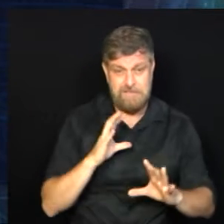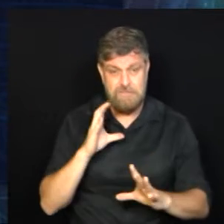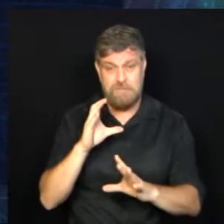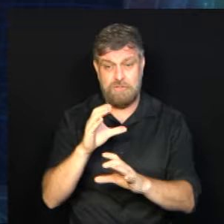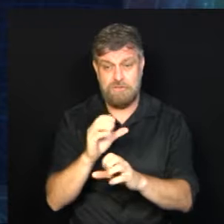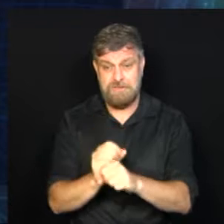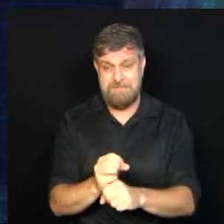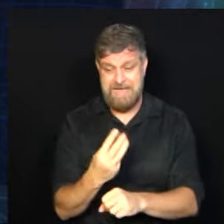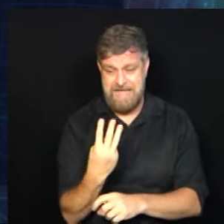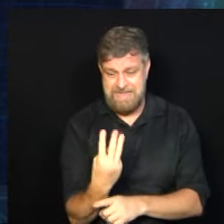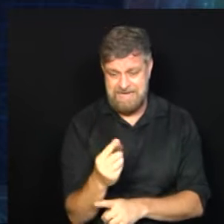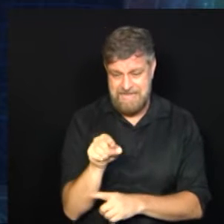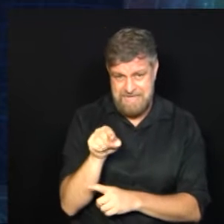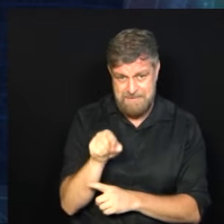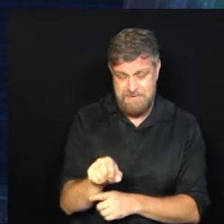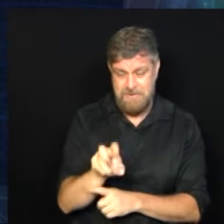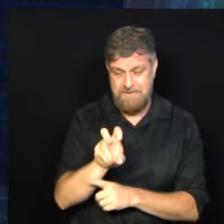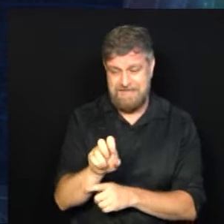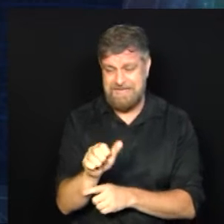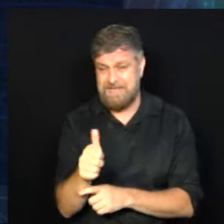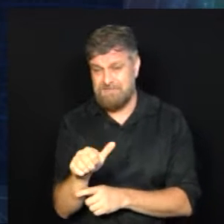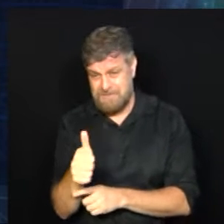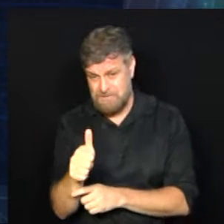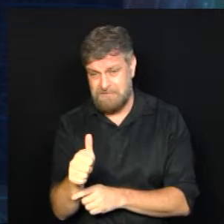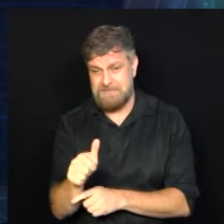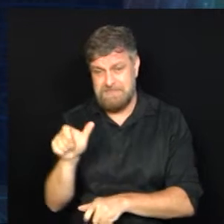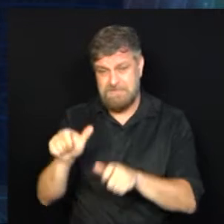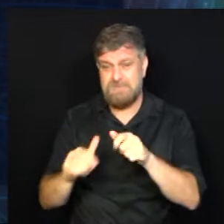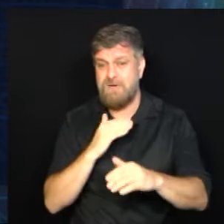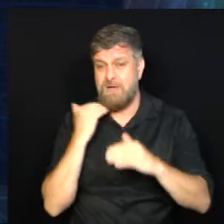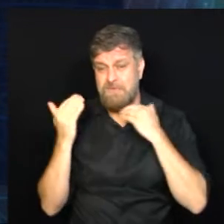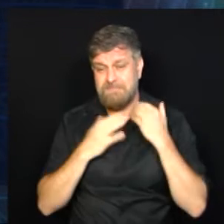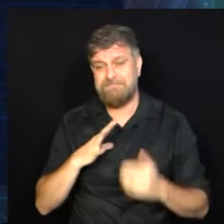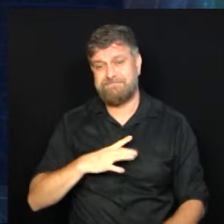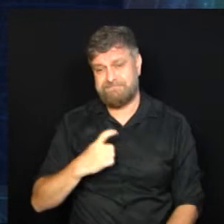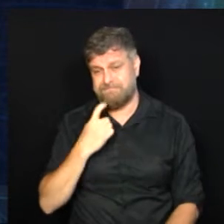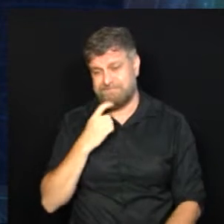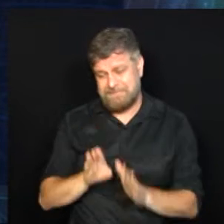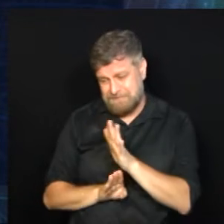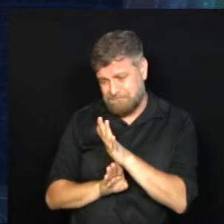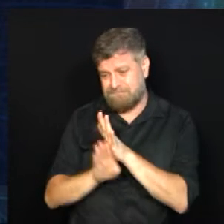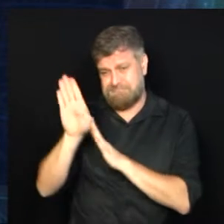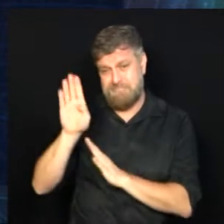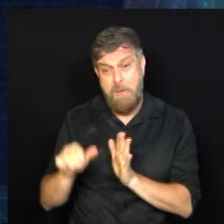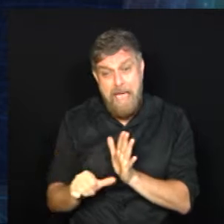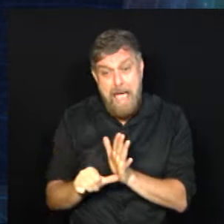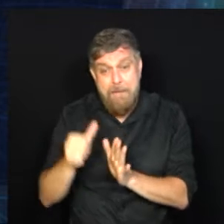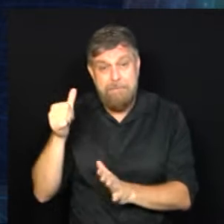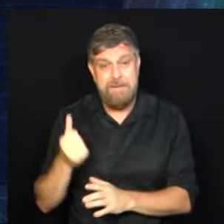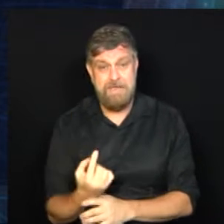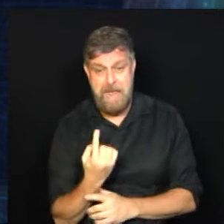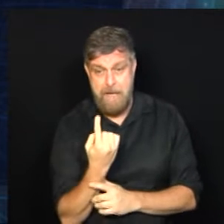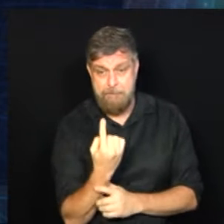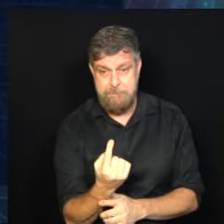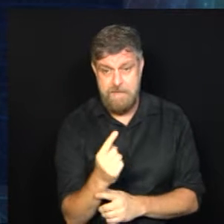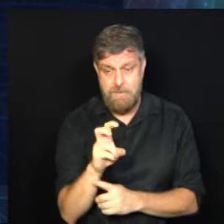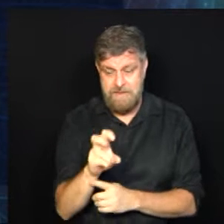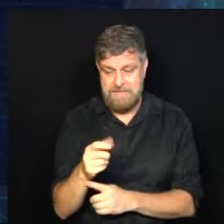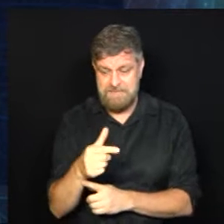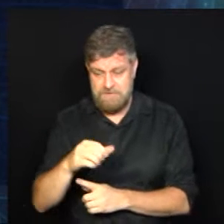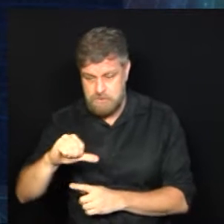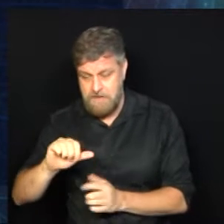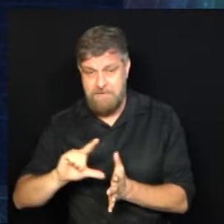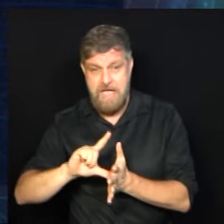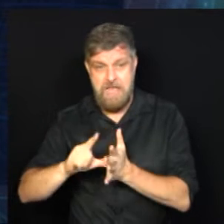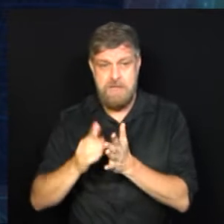3.511 mortes confirmadas pela Covid-19 e Campinas com 1.529 óbitos. Indaiatuba vem na